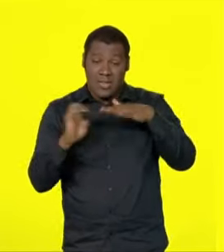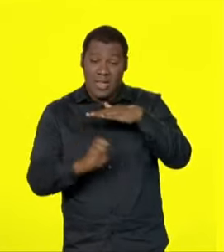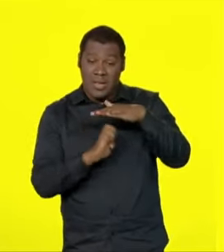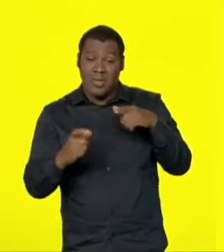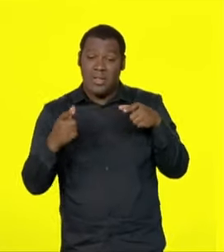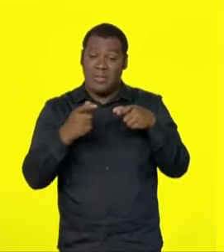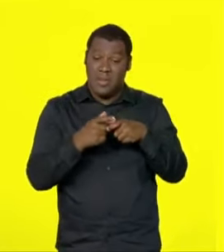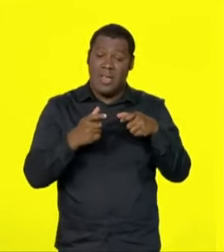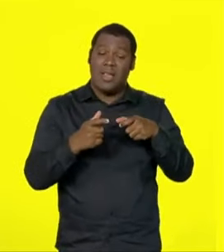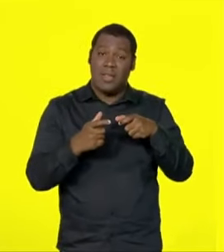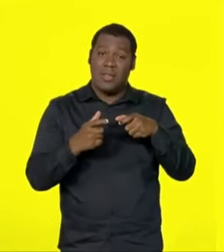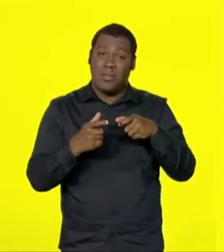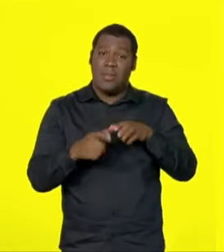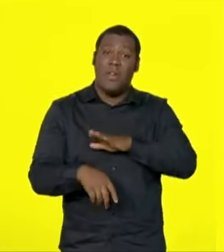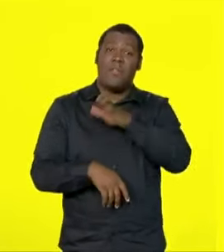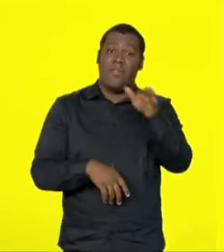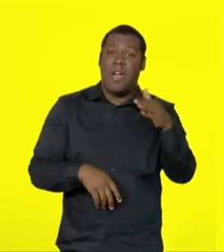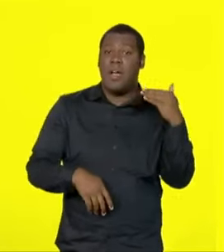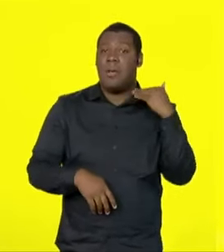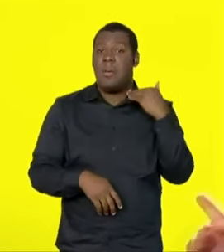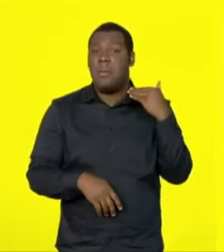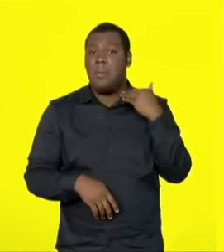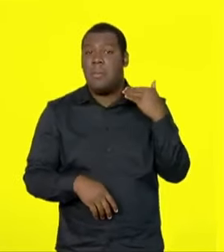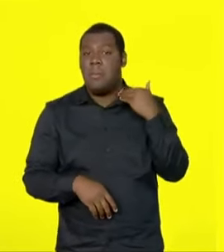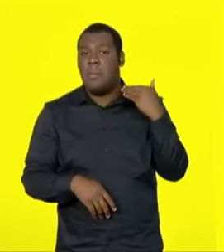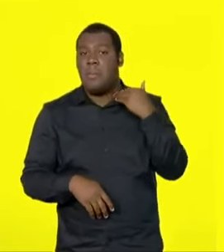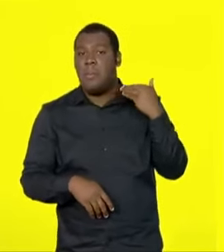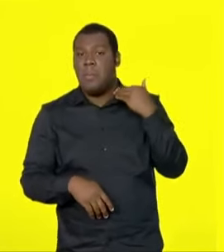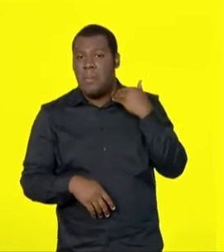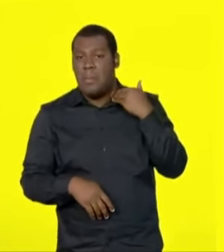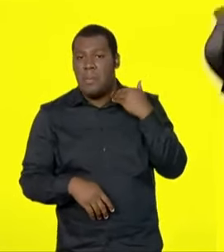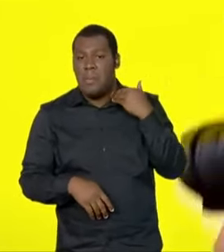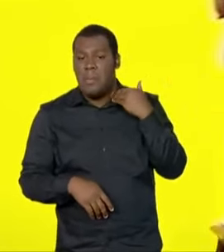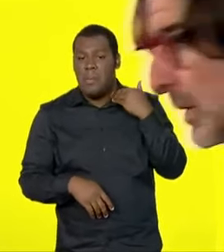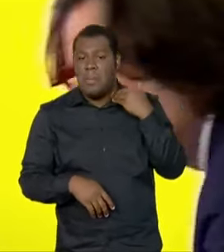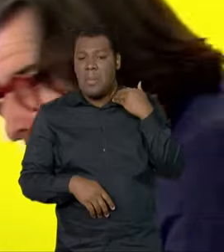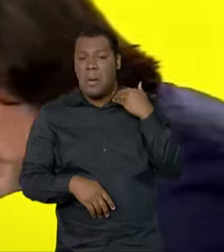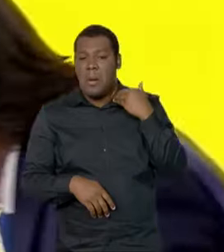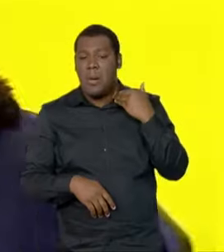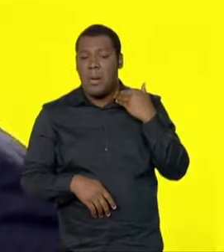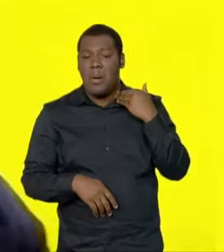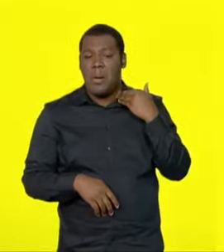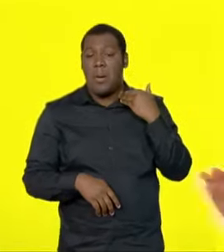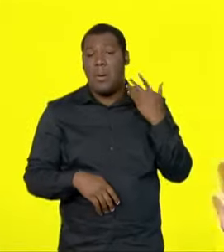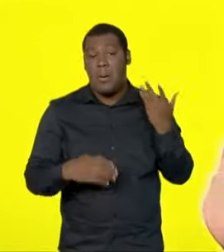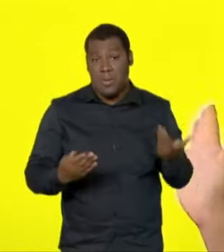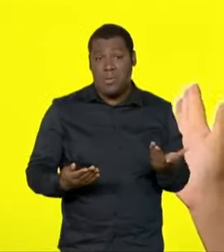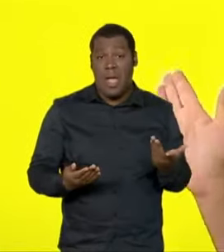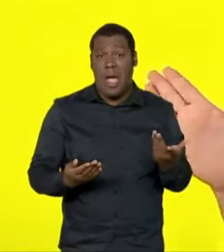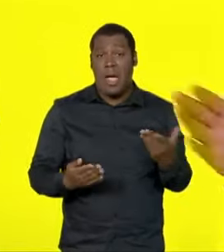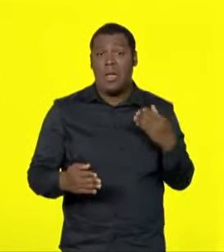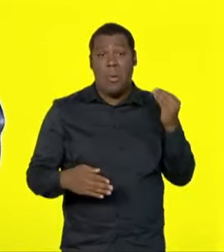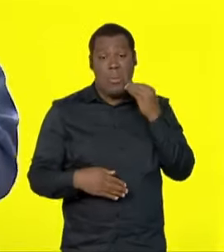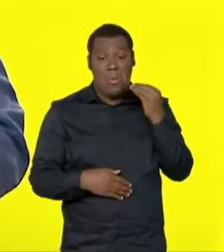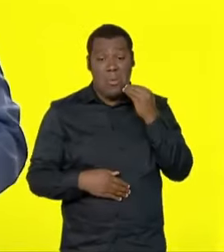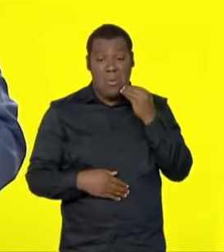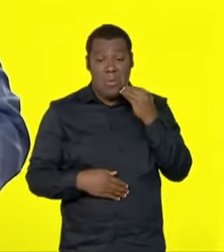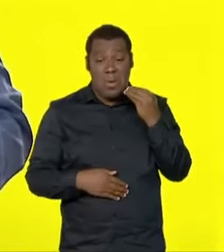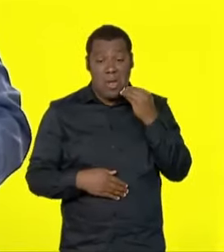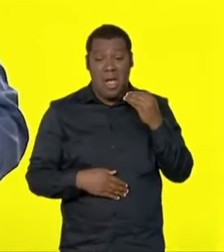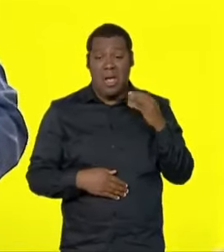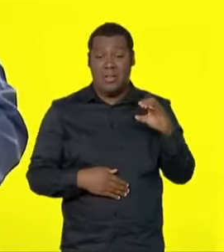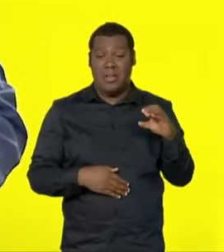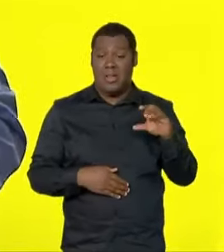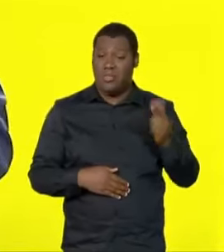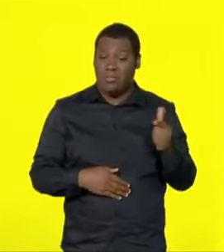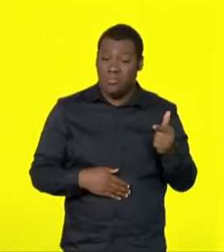tem garantia? Não. Tem um bem ou uma avalista? Não. E a porta se fecha. Então, está